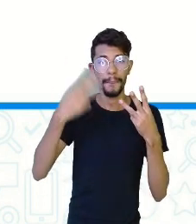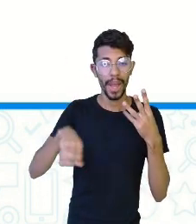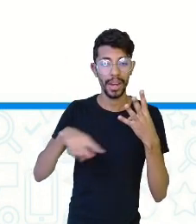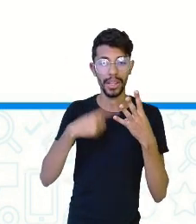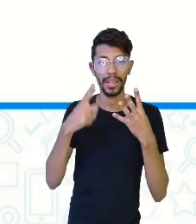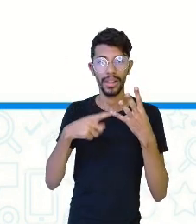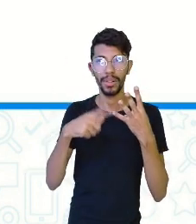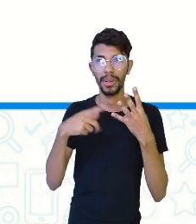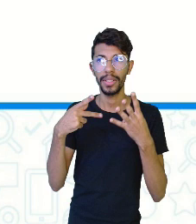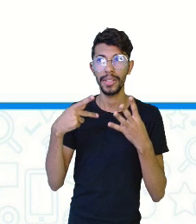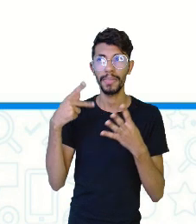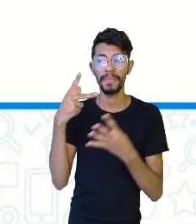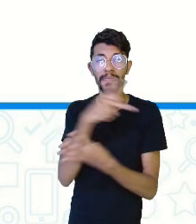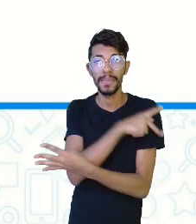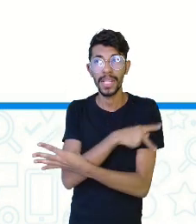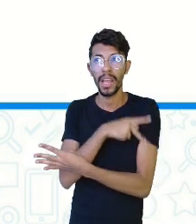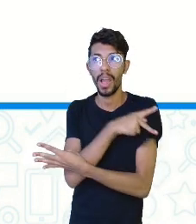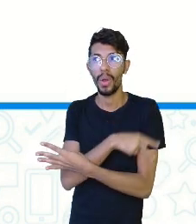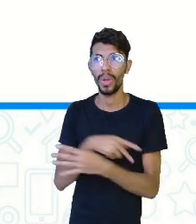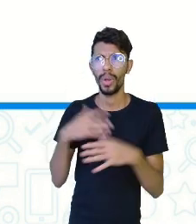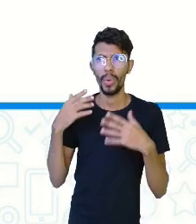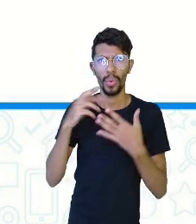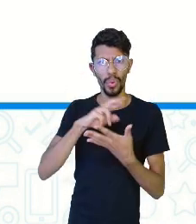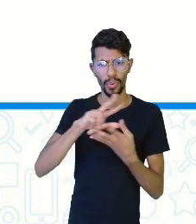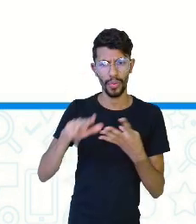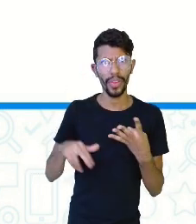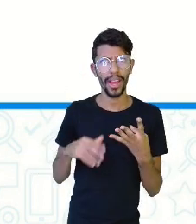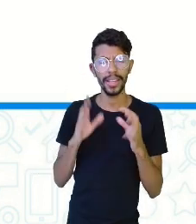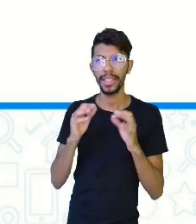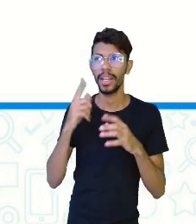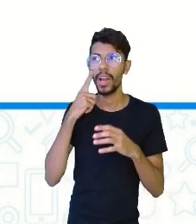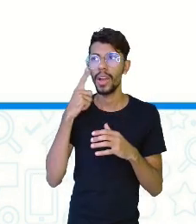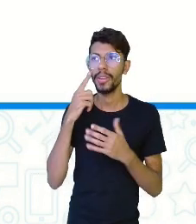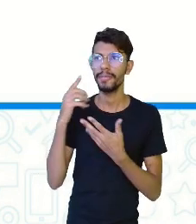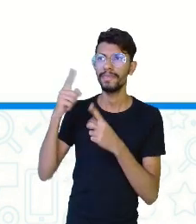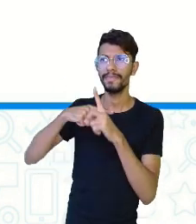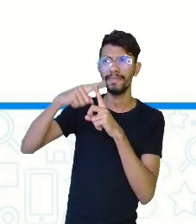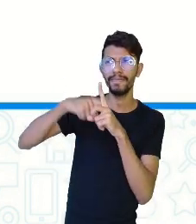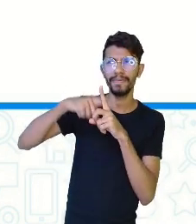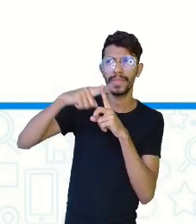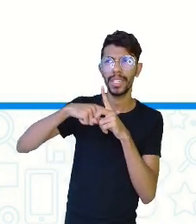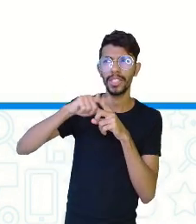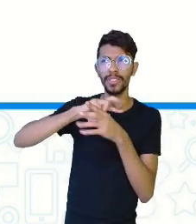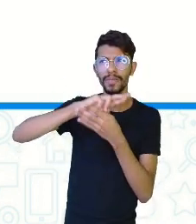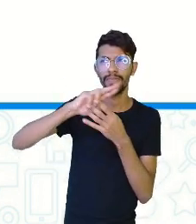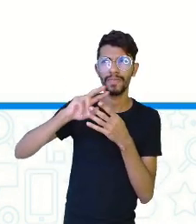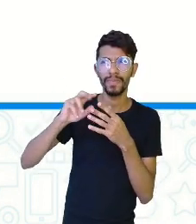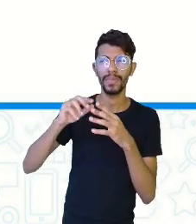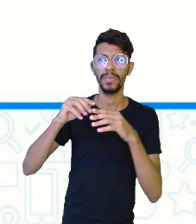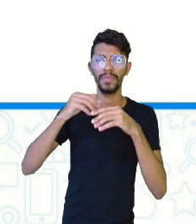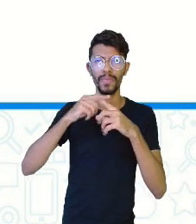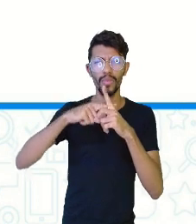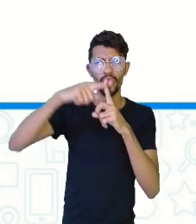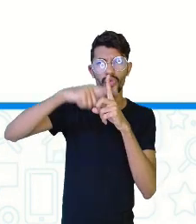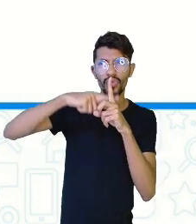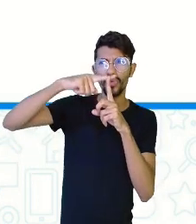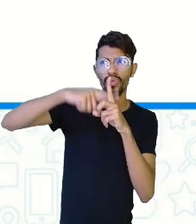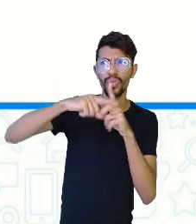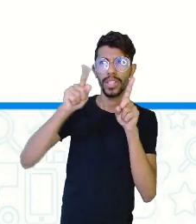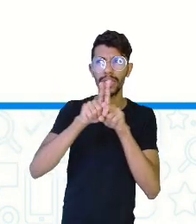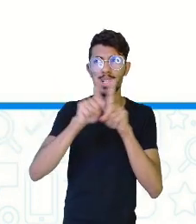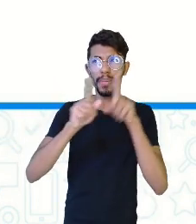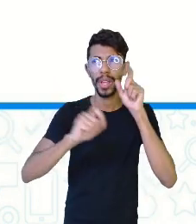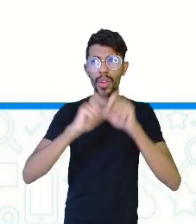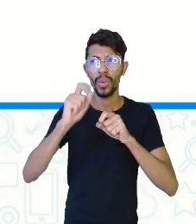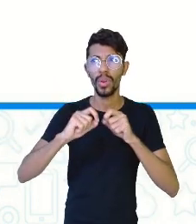são concentradas no verão. Aí você que está atento à aula, você pode me dizer, mas professora, a senhora falou agorinha sobre o Maranhão e